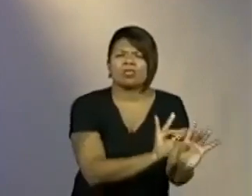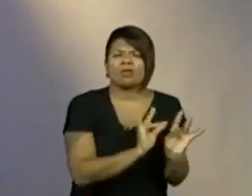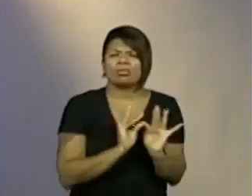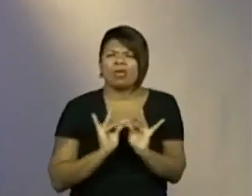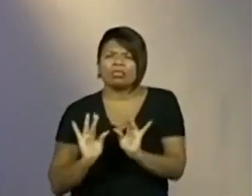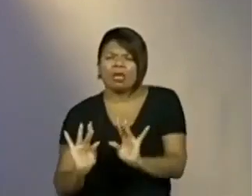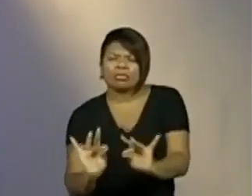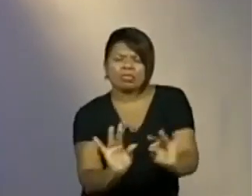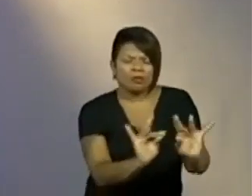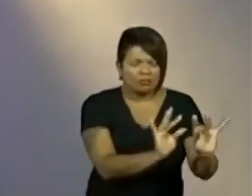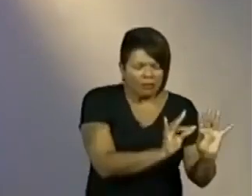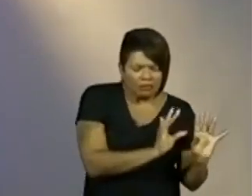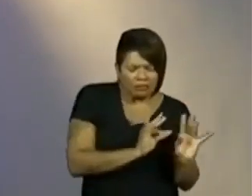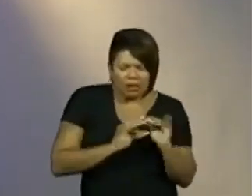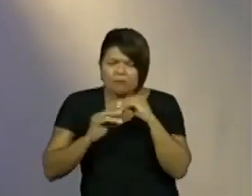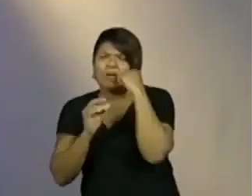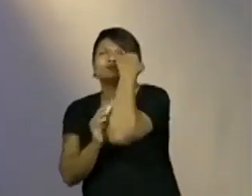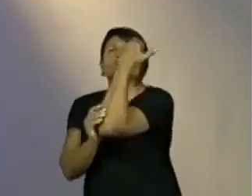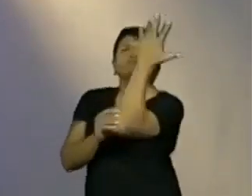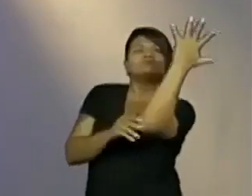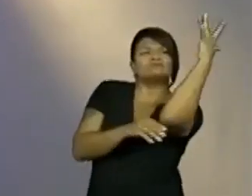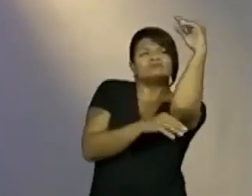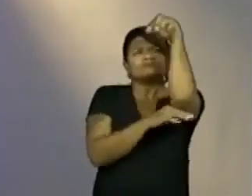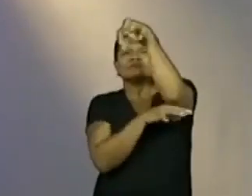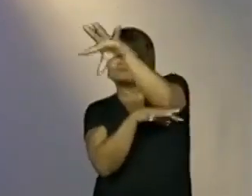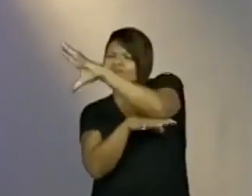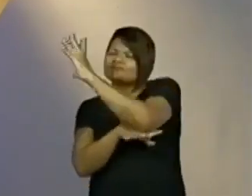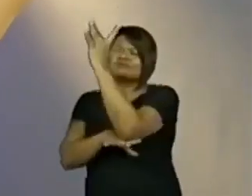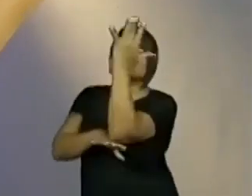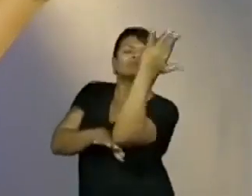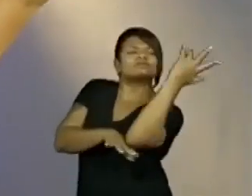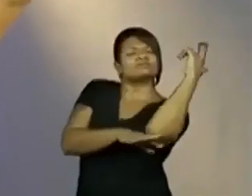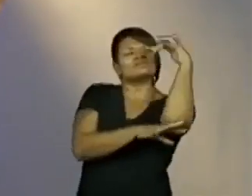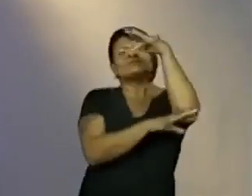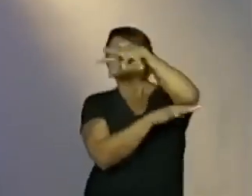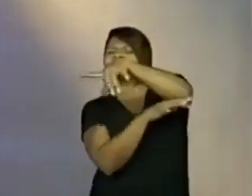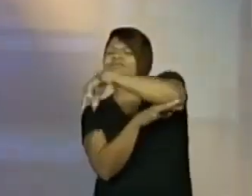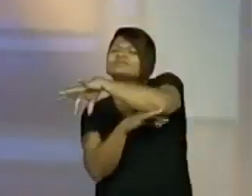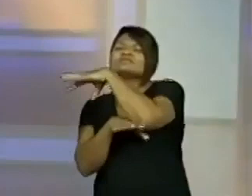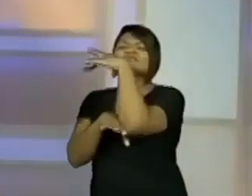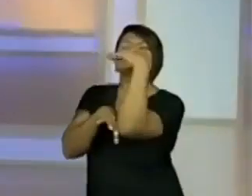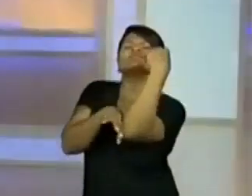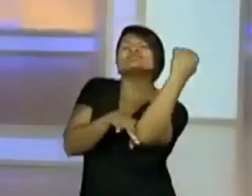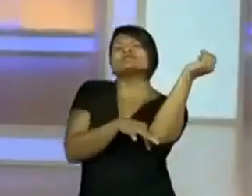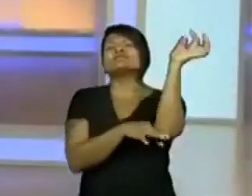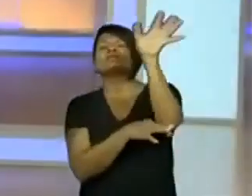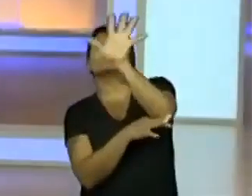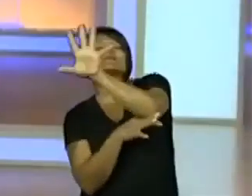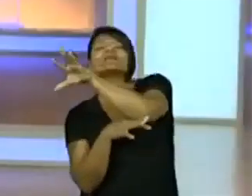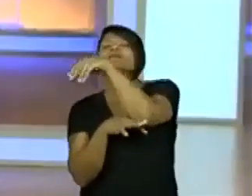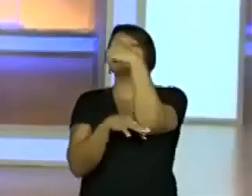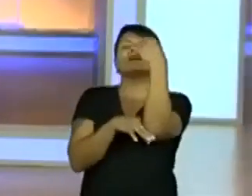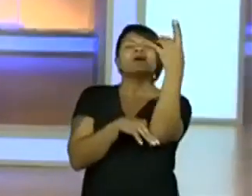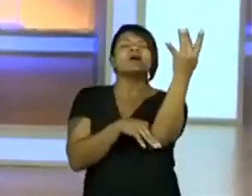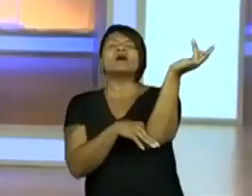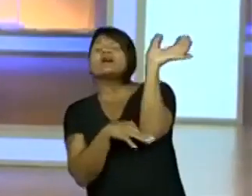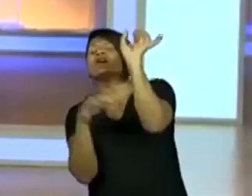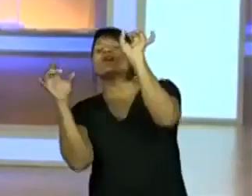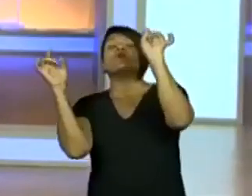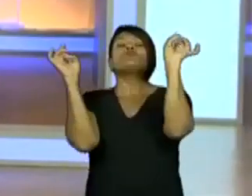sem perder o balanço. Sem perder o balanço. Pronto,